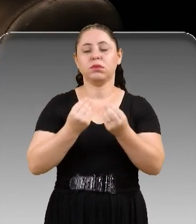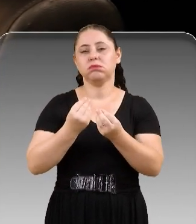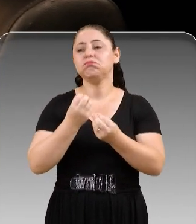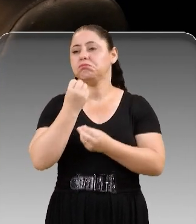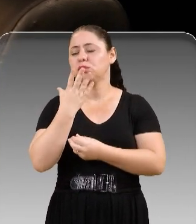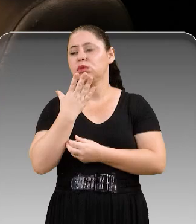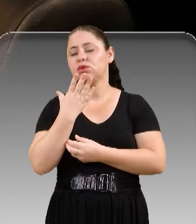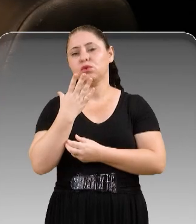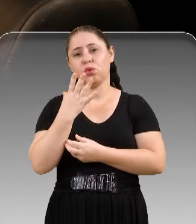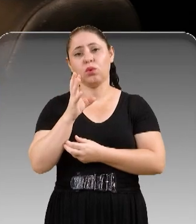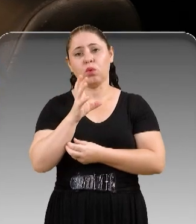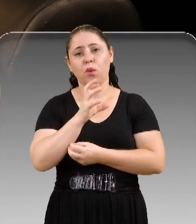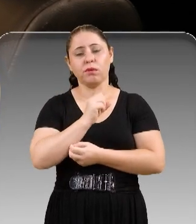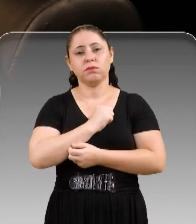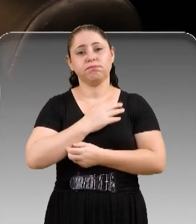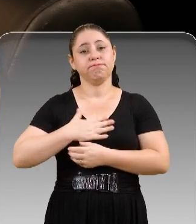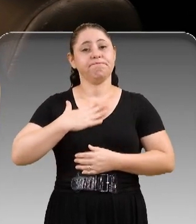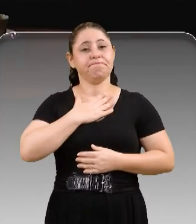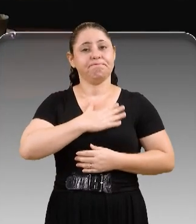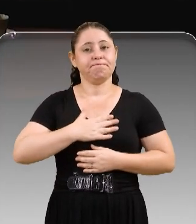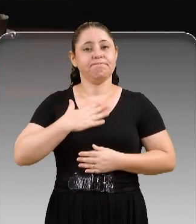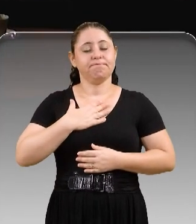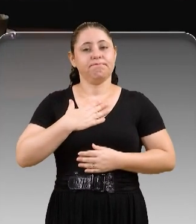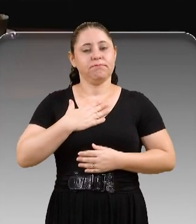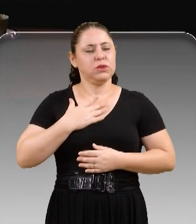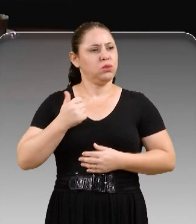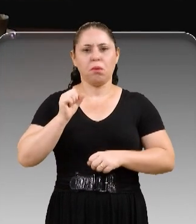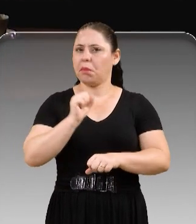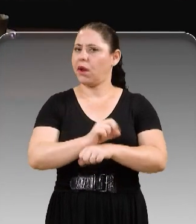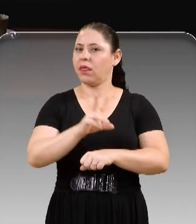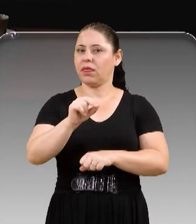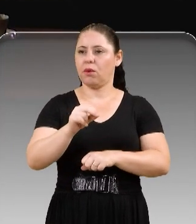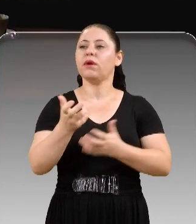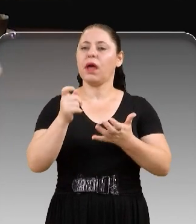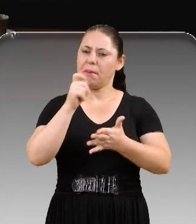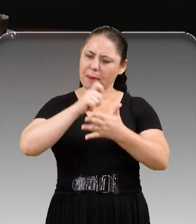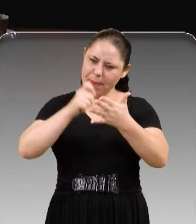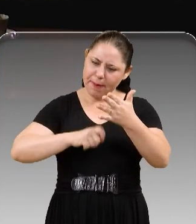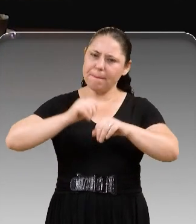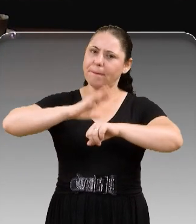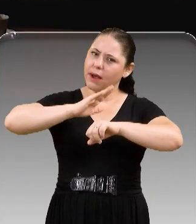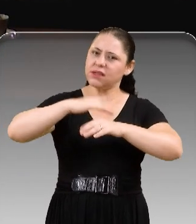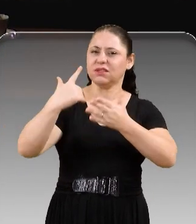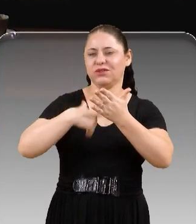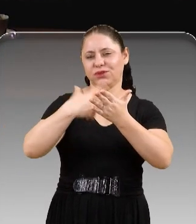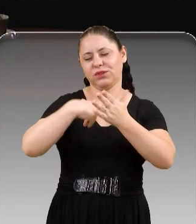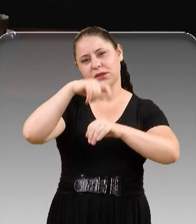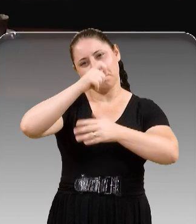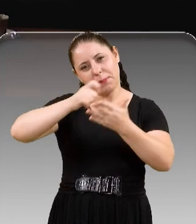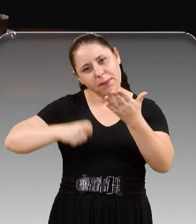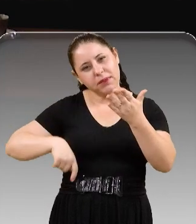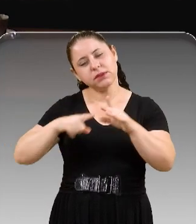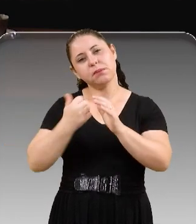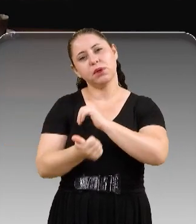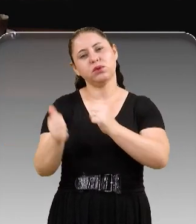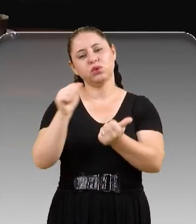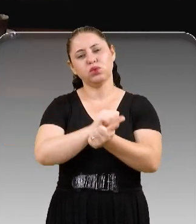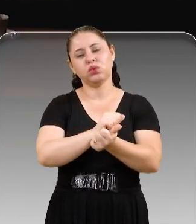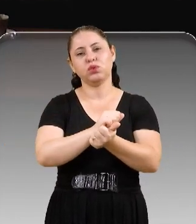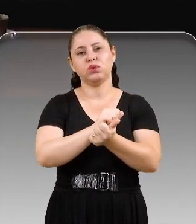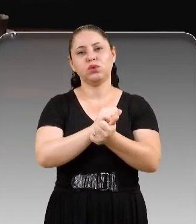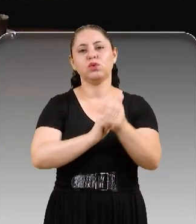pessoal muito, muito, muito boa para mim, né? E não pretendo parar, não. Pretendo ainda continuar a fazer, escrever,